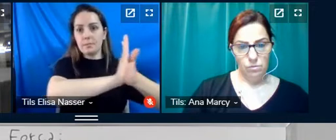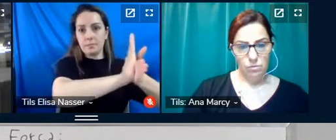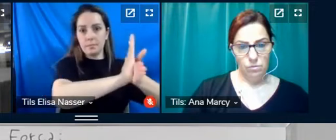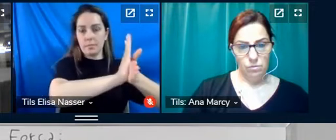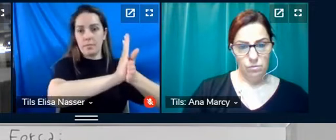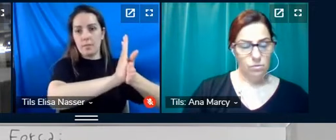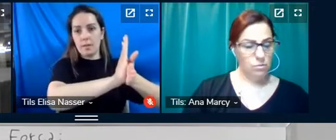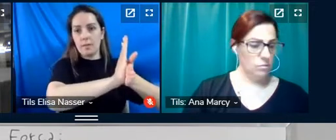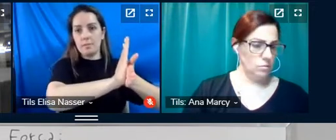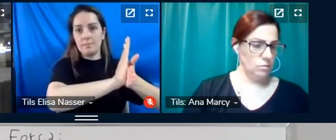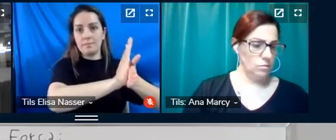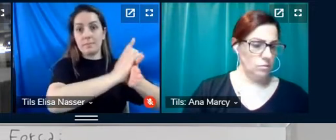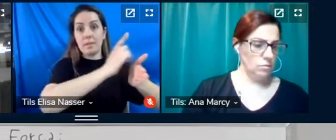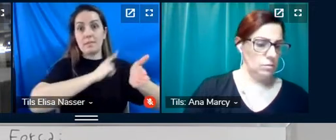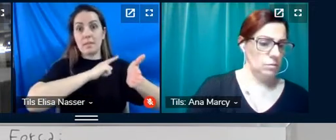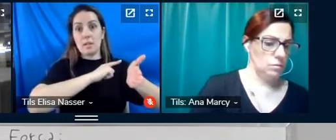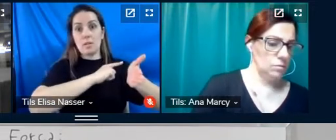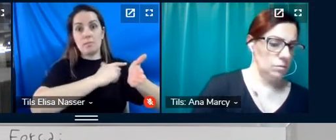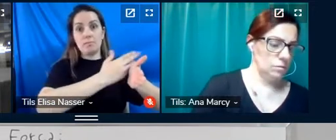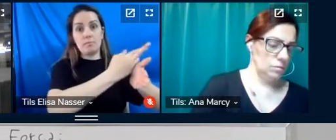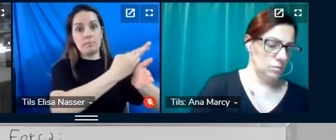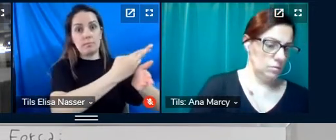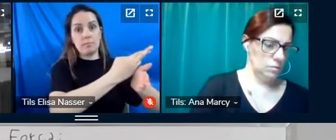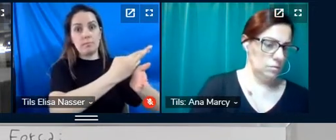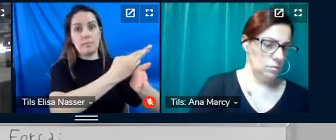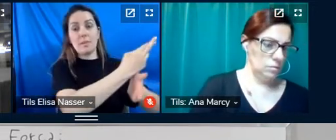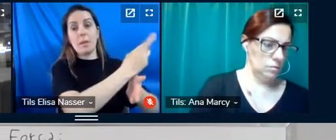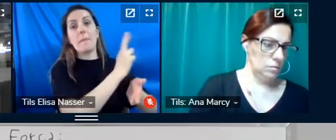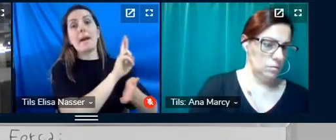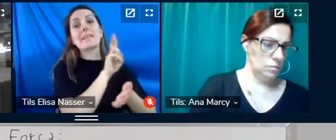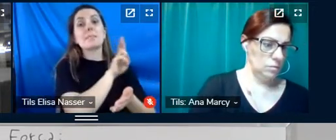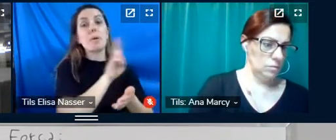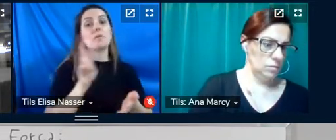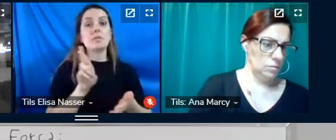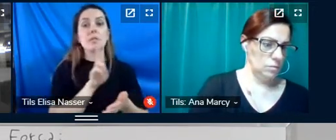parede reage de alguma forma. Ela está parada, ela não se mexe.